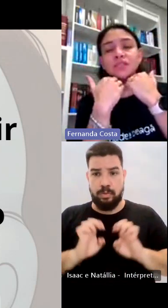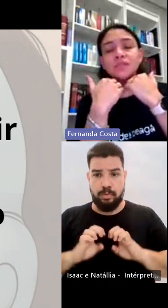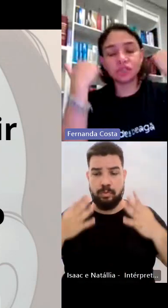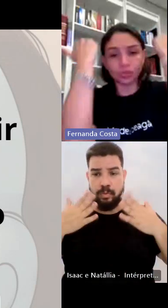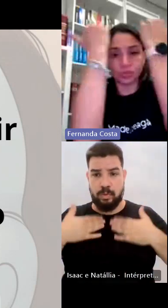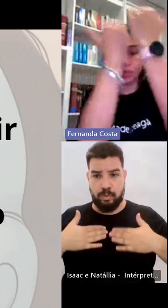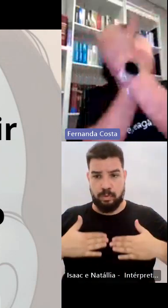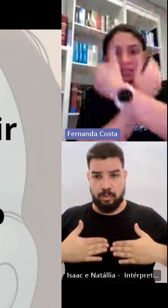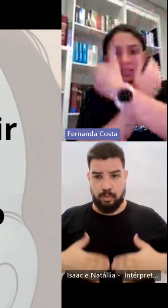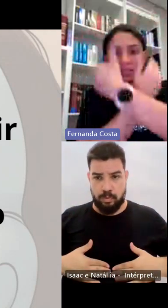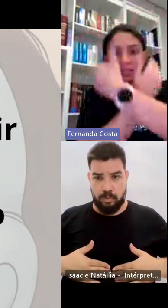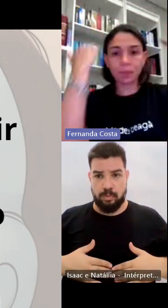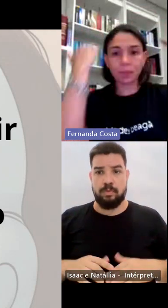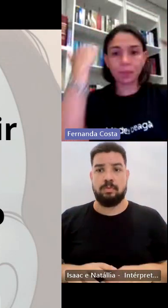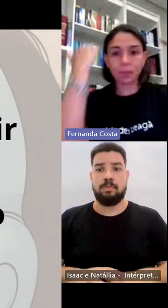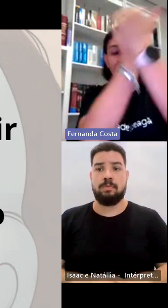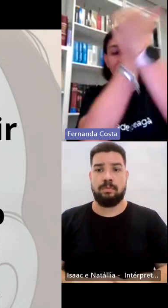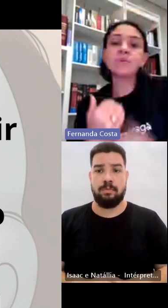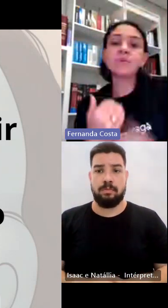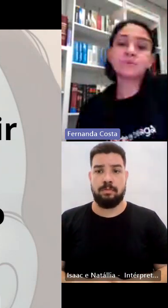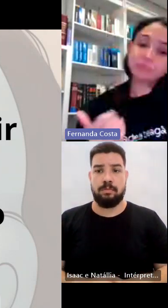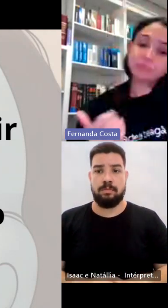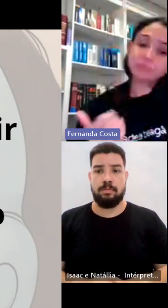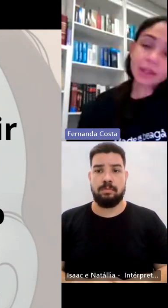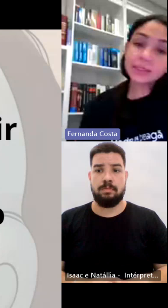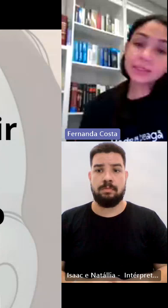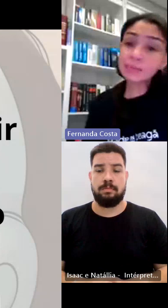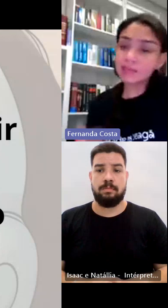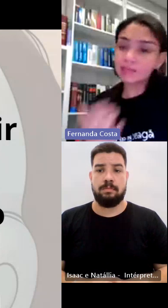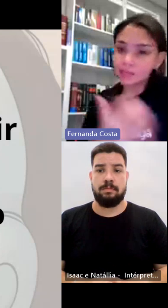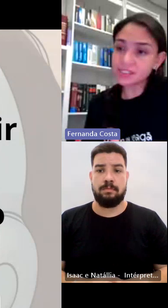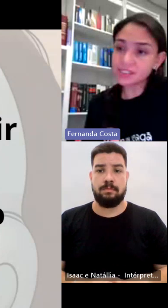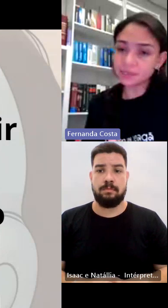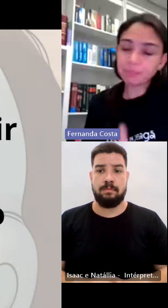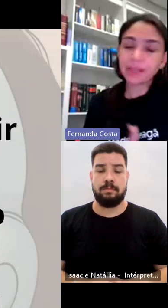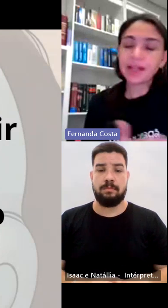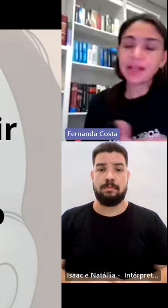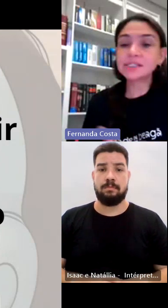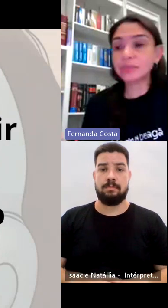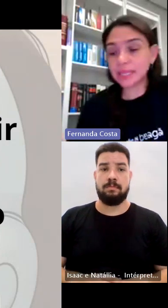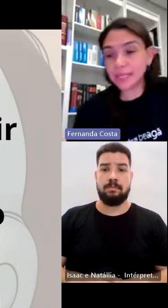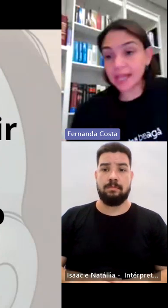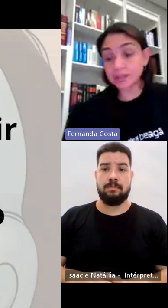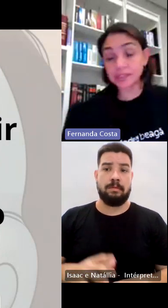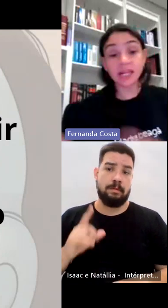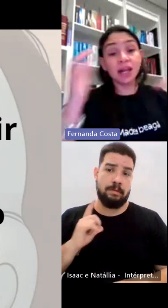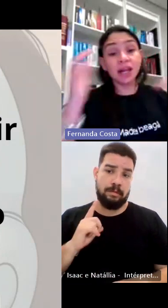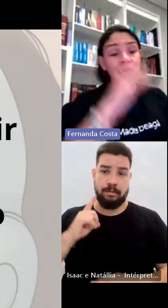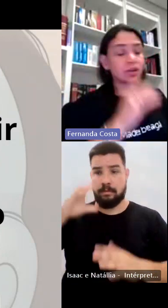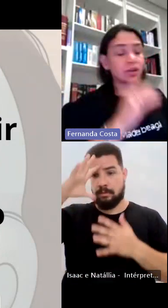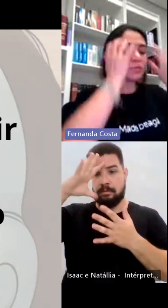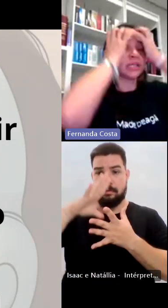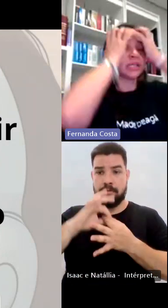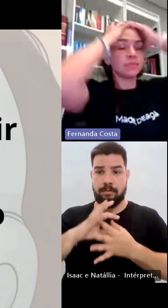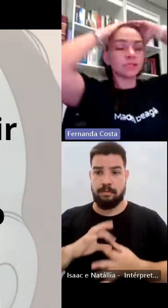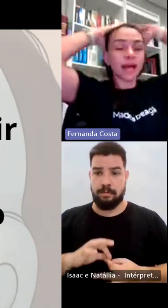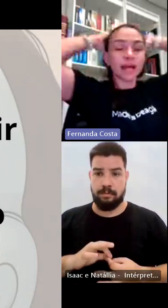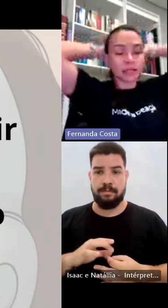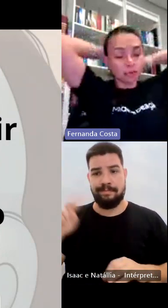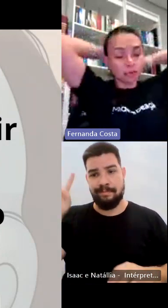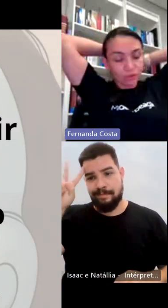todas as minhas estruturas que estão aqui na minha face, elas estão interligadas. Lembra que nós